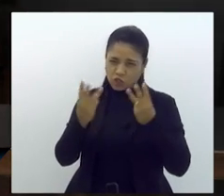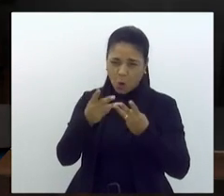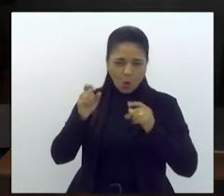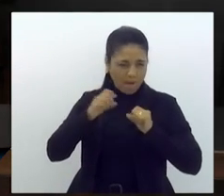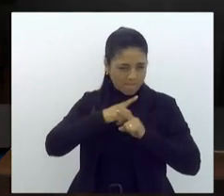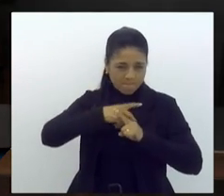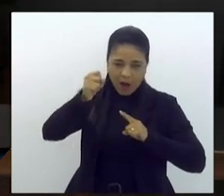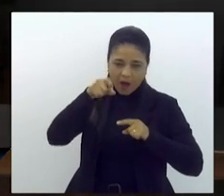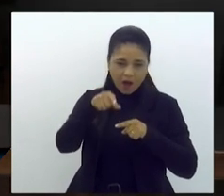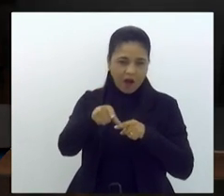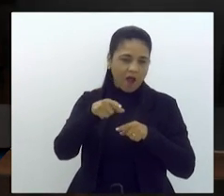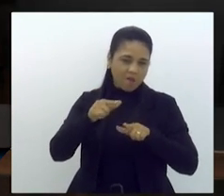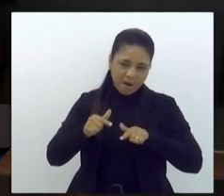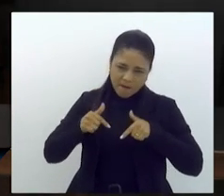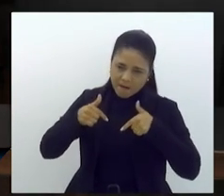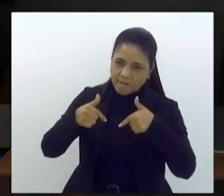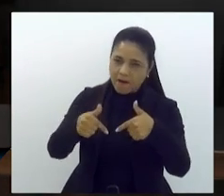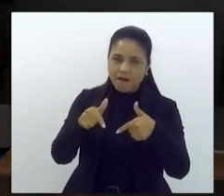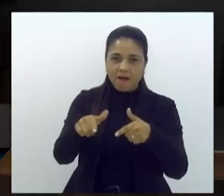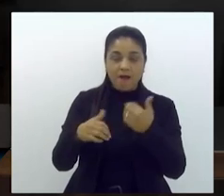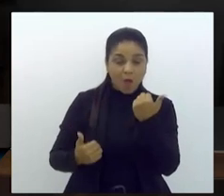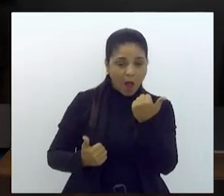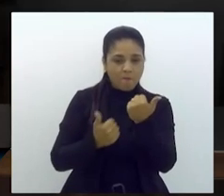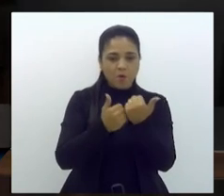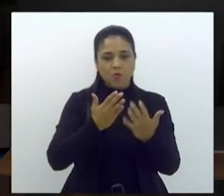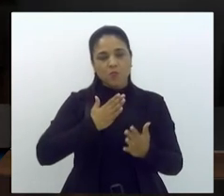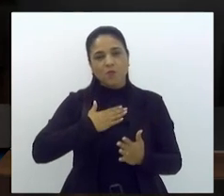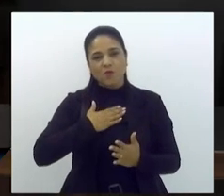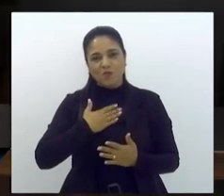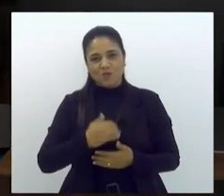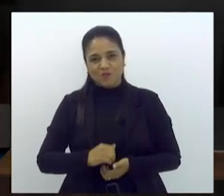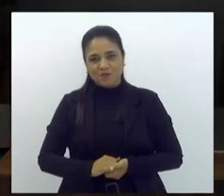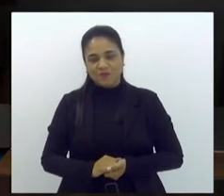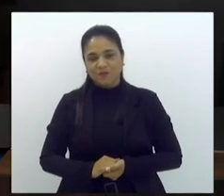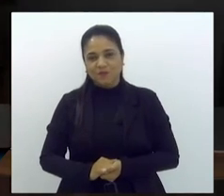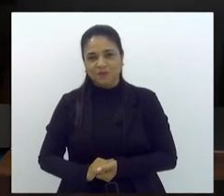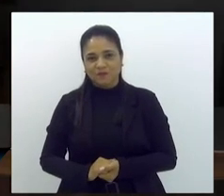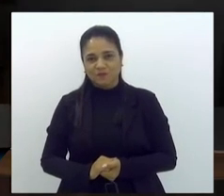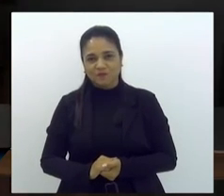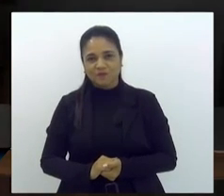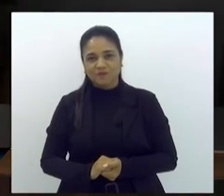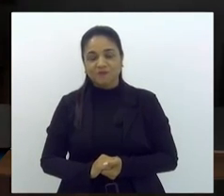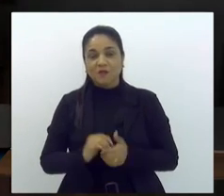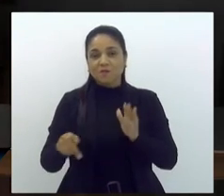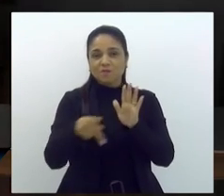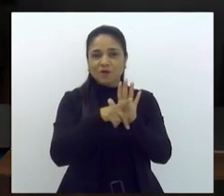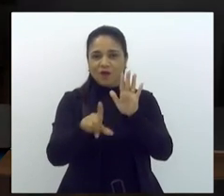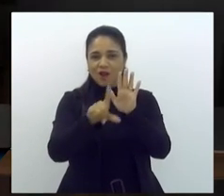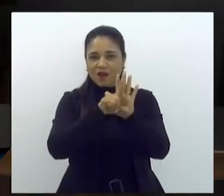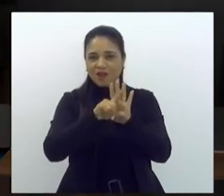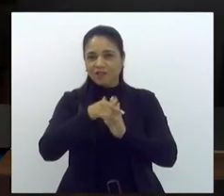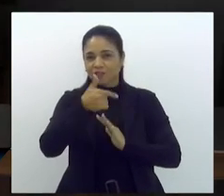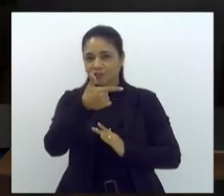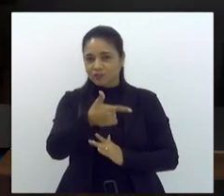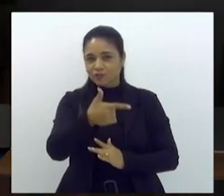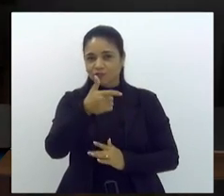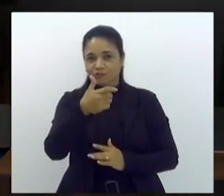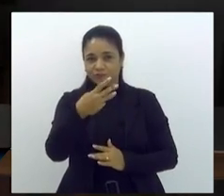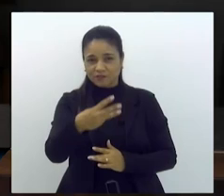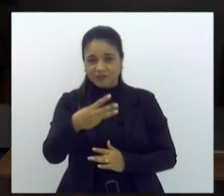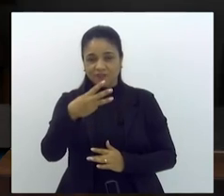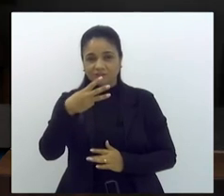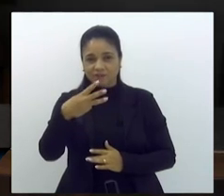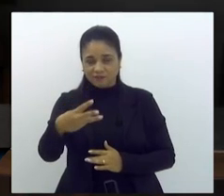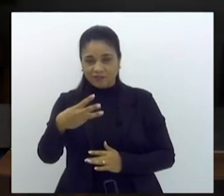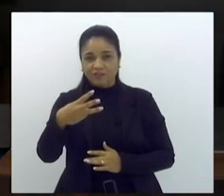de modo que o primeiro apoio será o meu projeto de lei 233 de